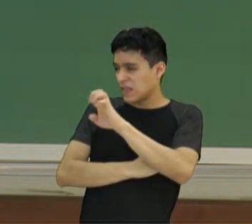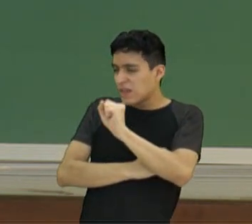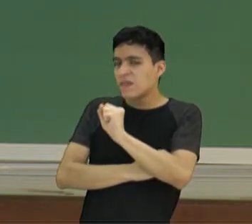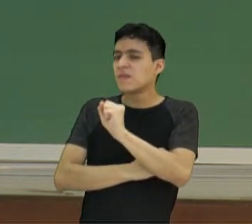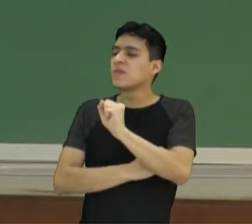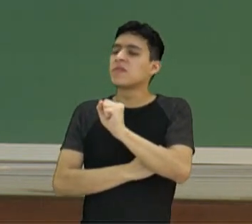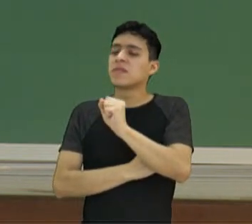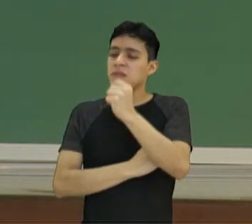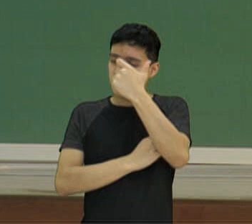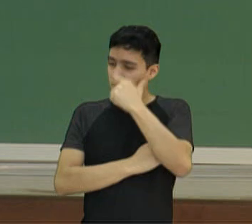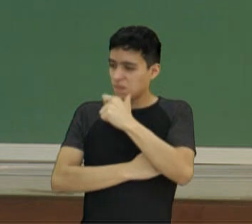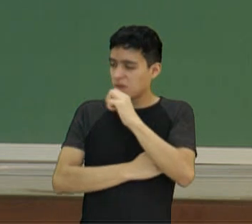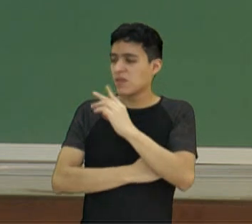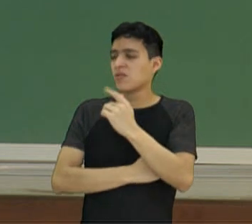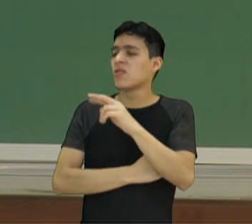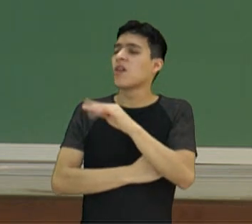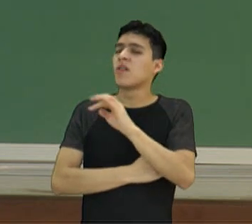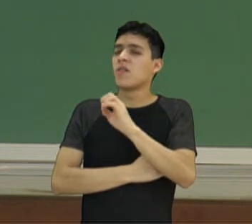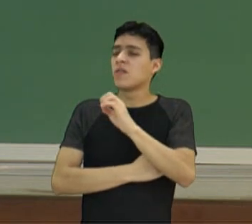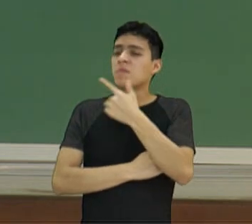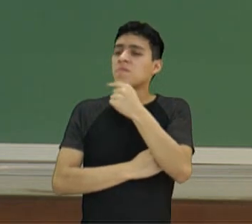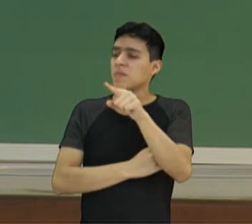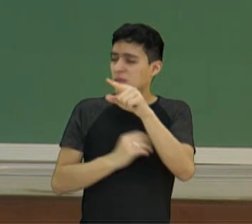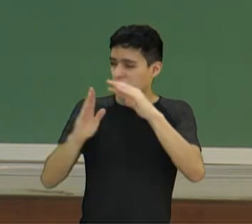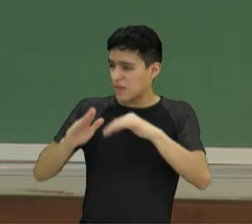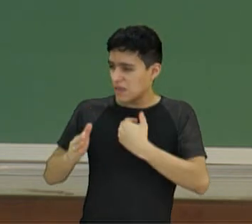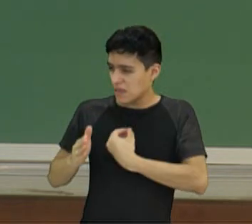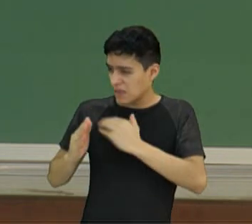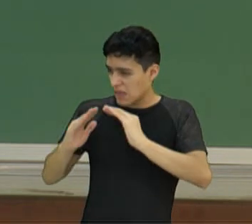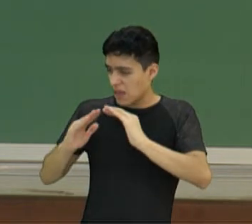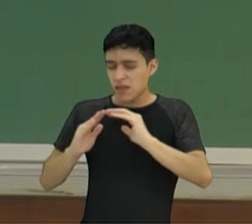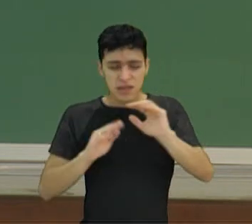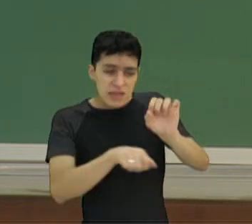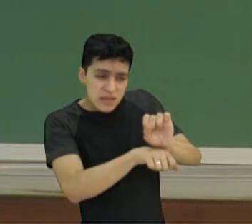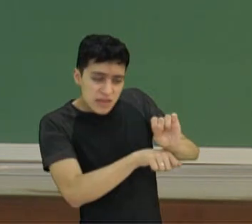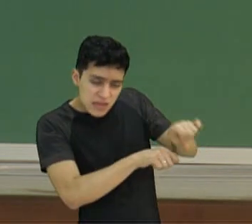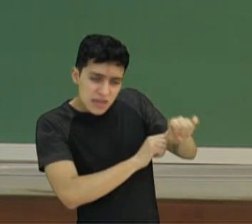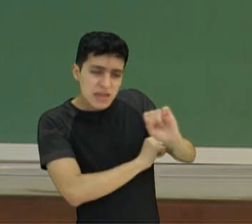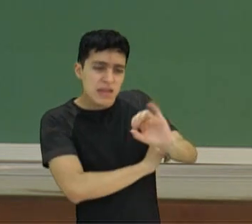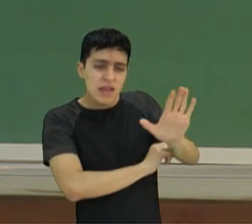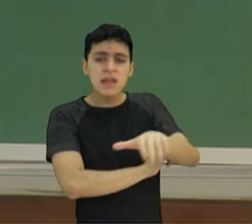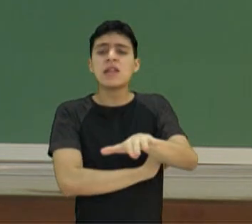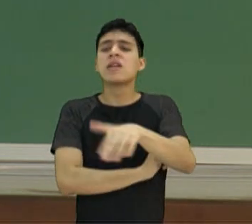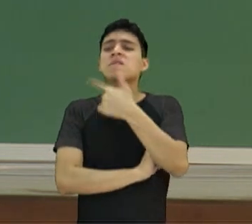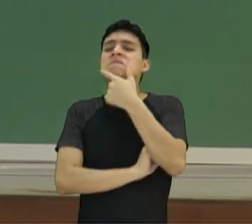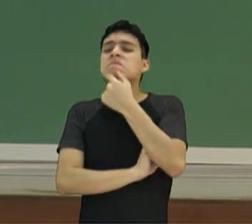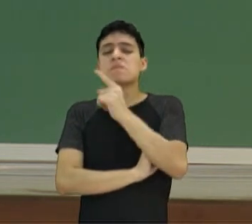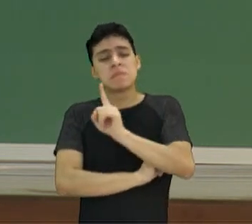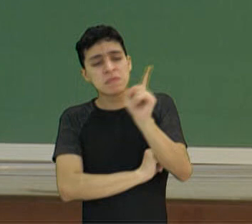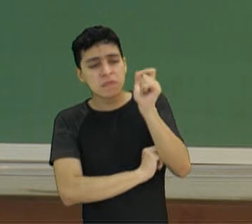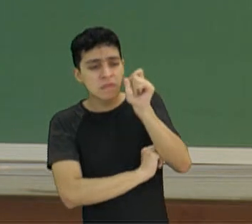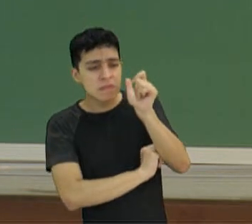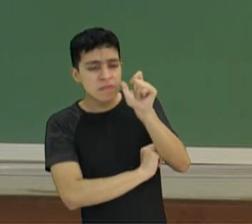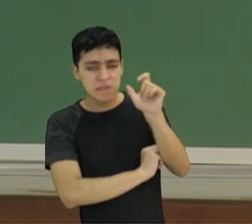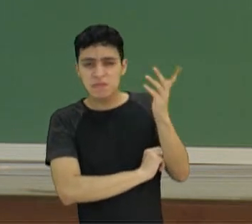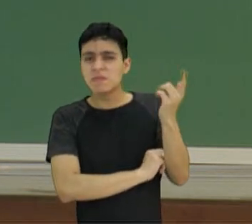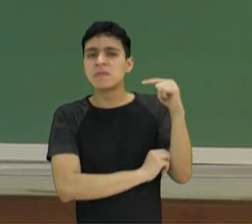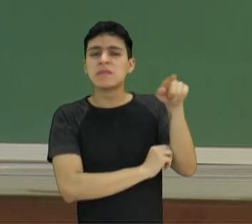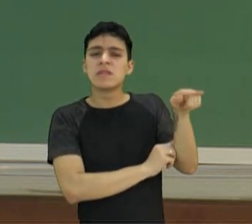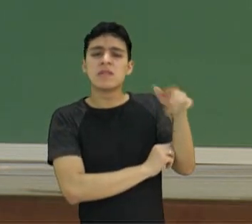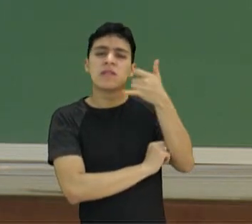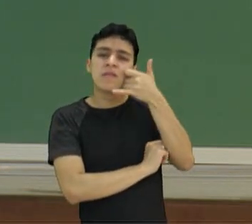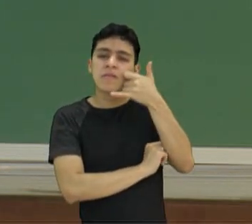em casa? Sure, claro. Espera um pouco. Steve, é a Charlotte. No caso, é o pai chamando,